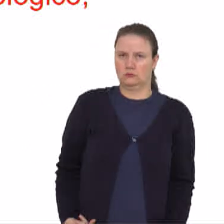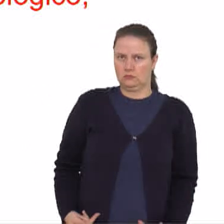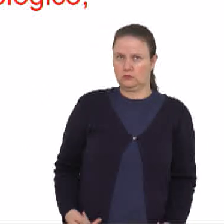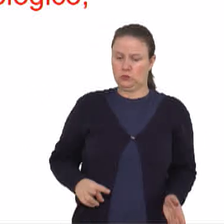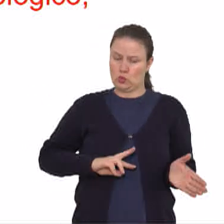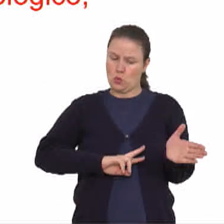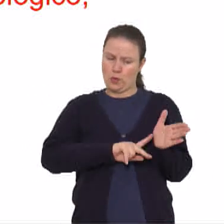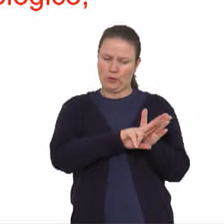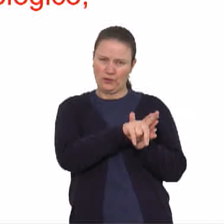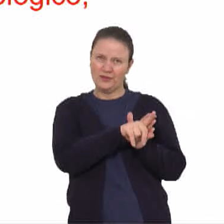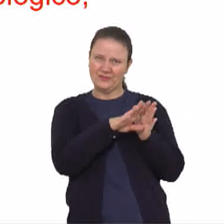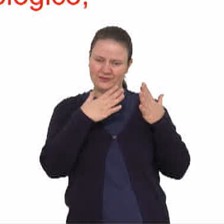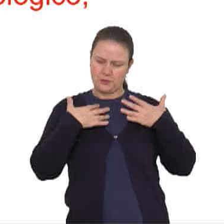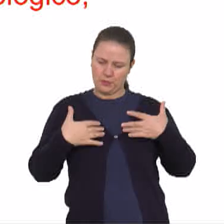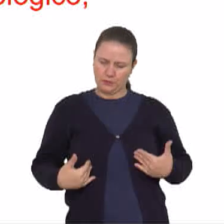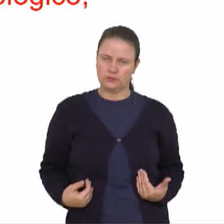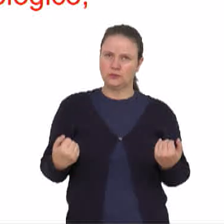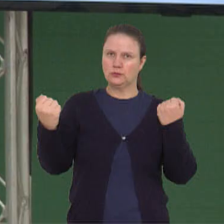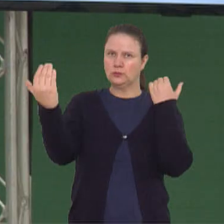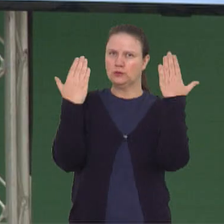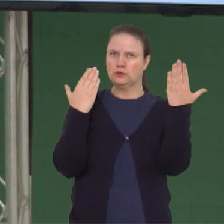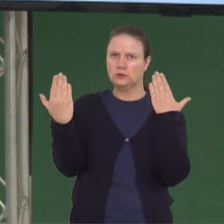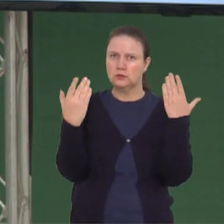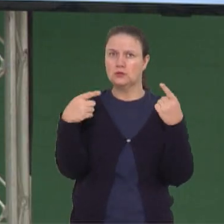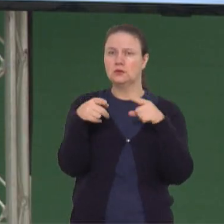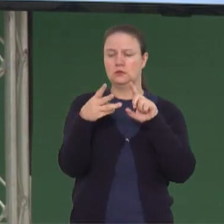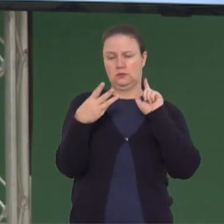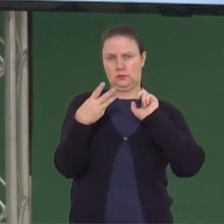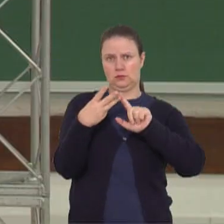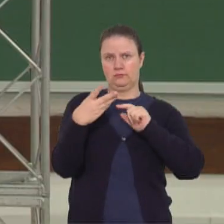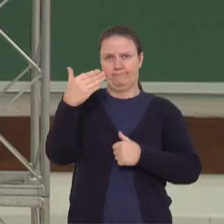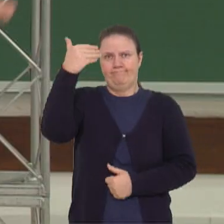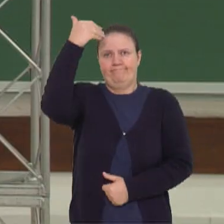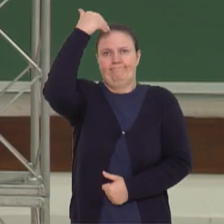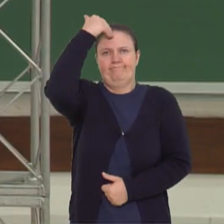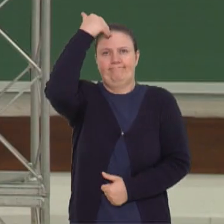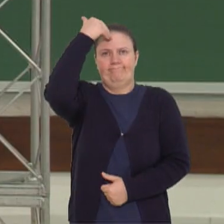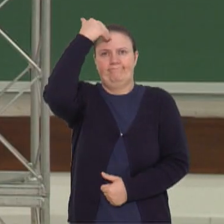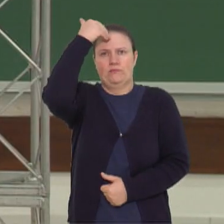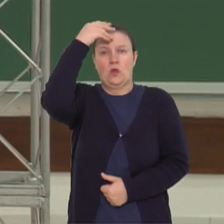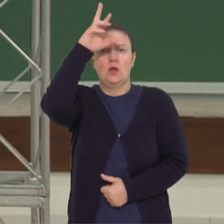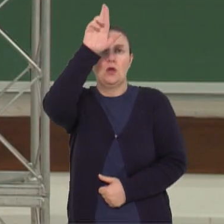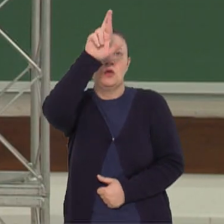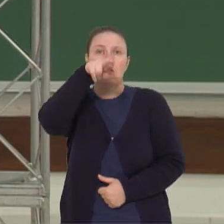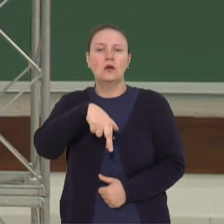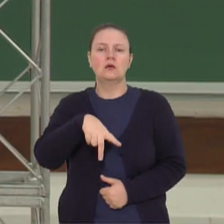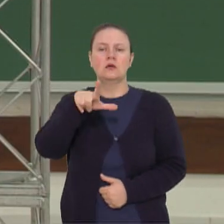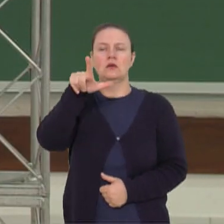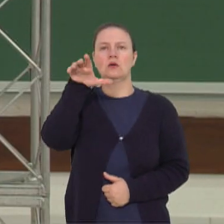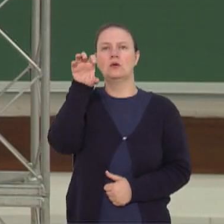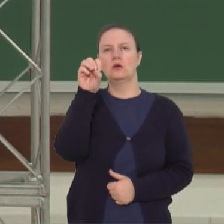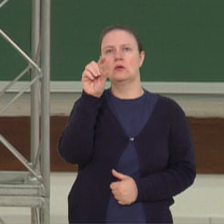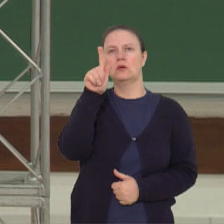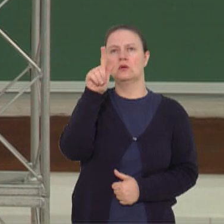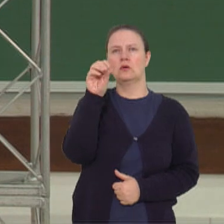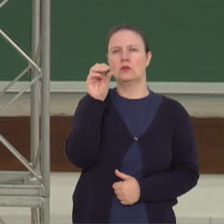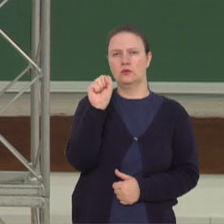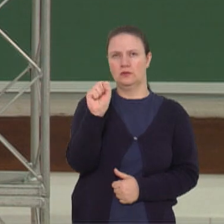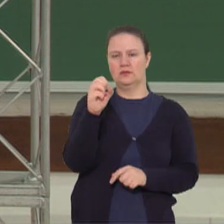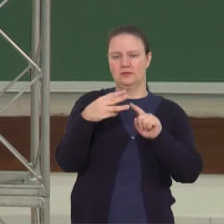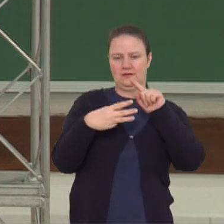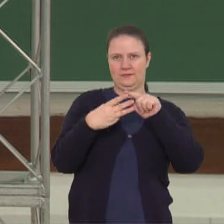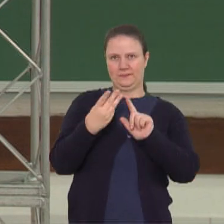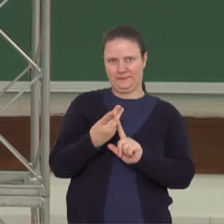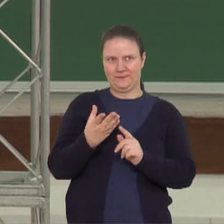biológico, psicológico e espiritual. E o logos, a razão, é o que harmoniza essas nossas 3